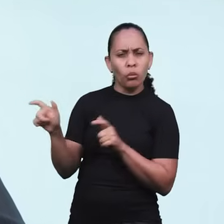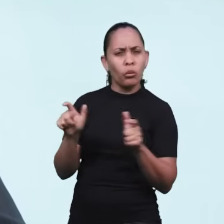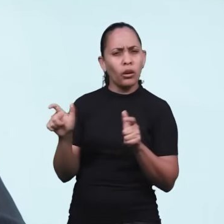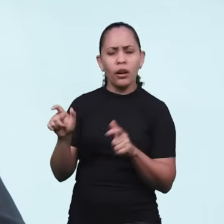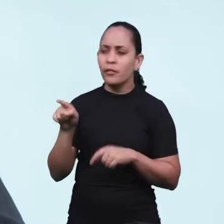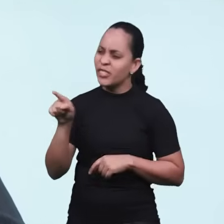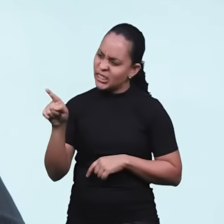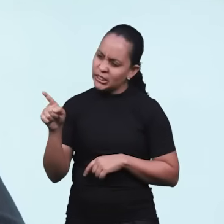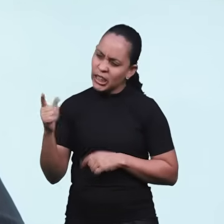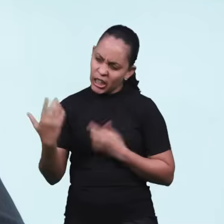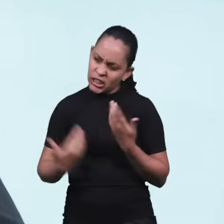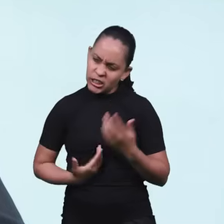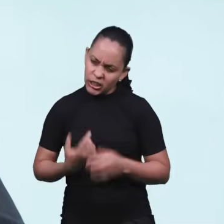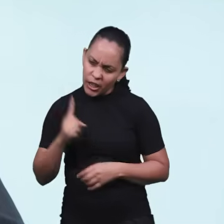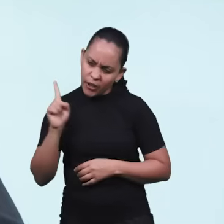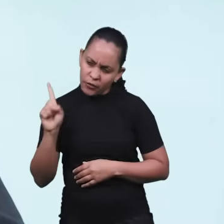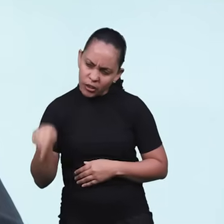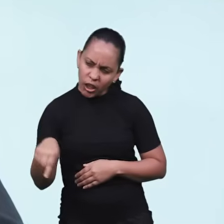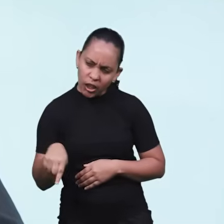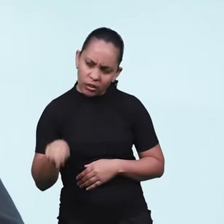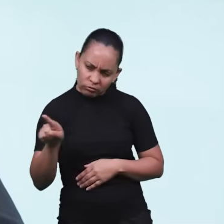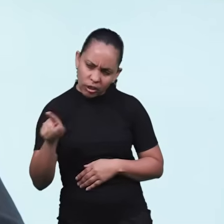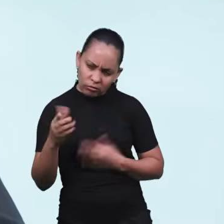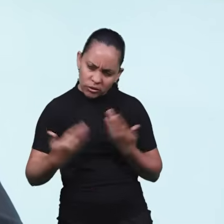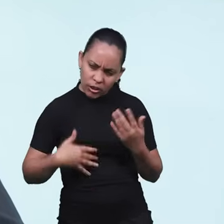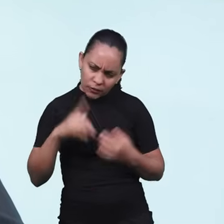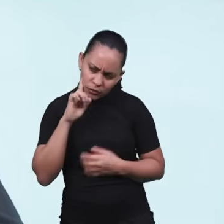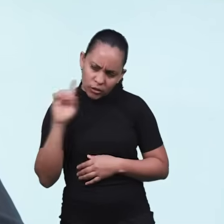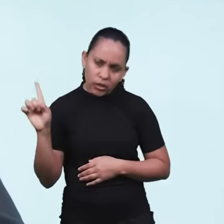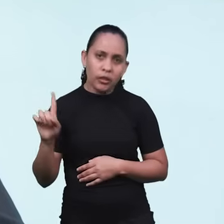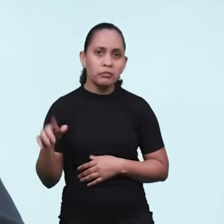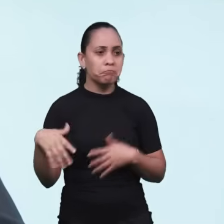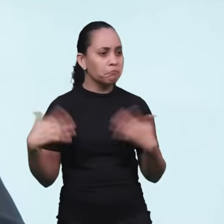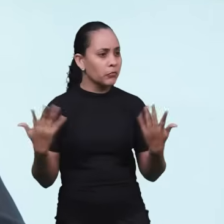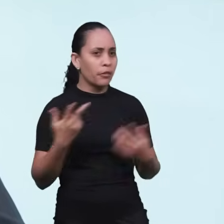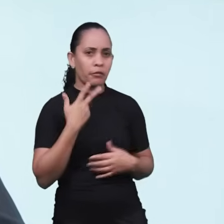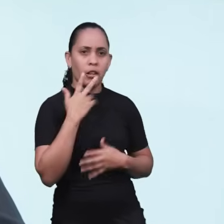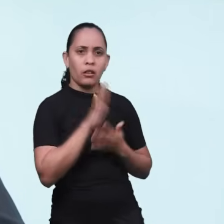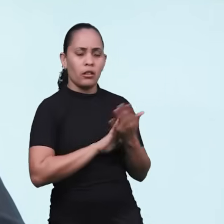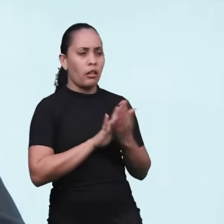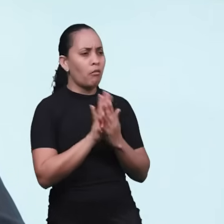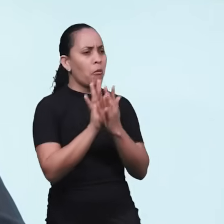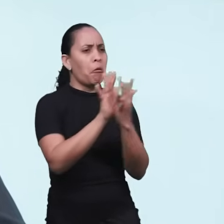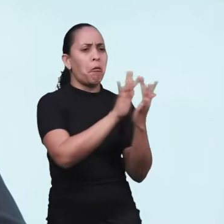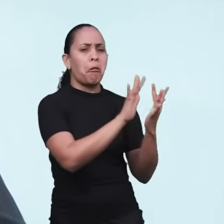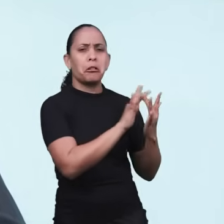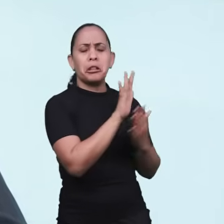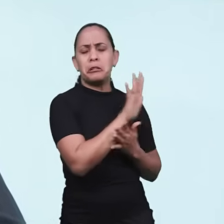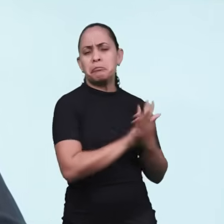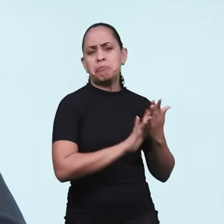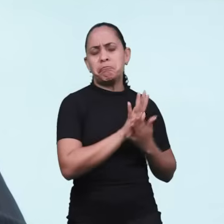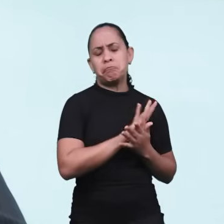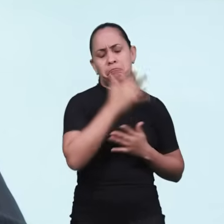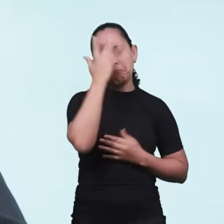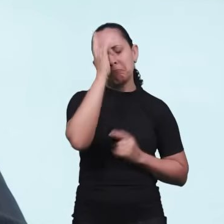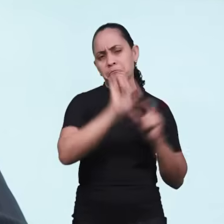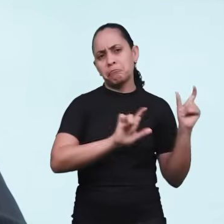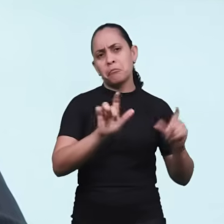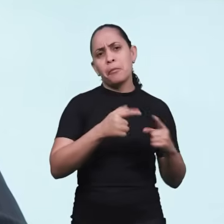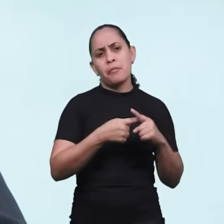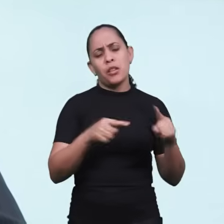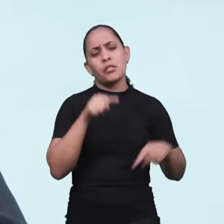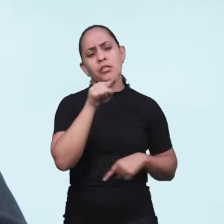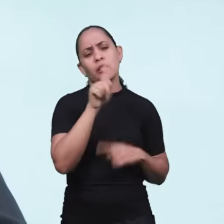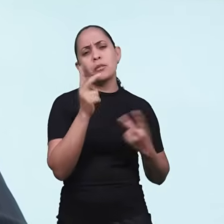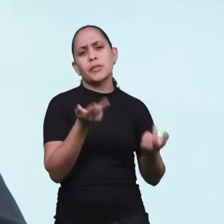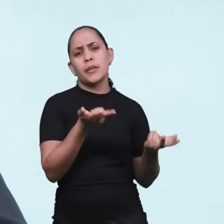nada, mas alguém te identifica, né? Quantas vezes nós somos abordados em determinados locais, assim, você é crente, não é? Você é um